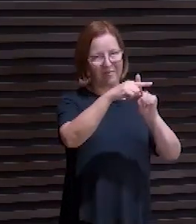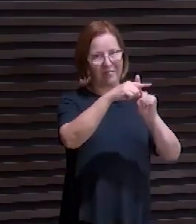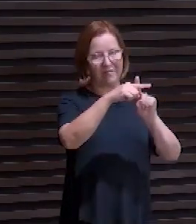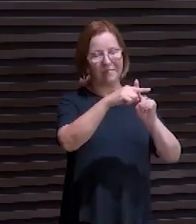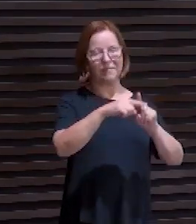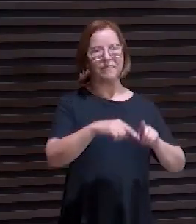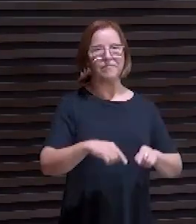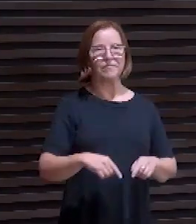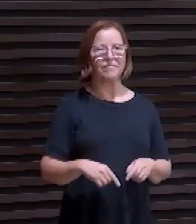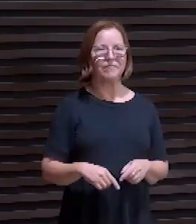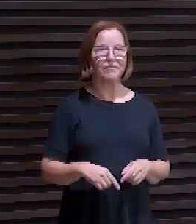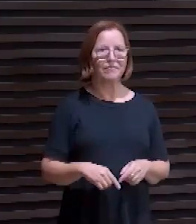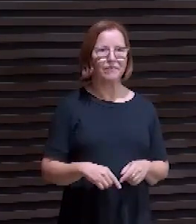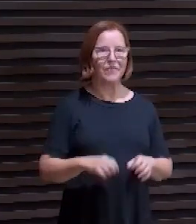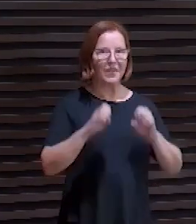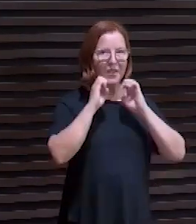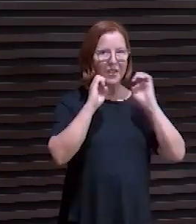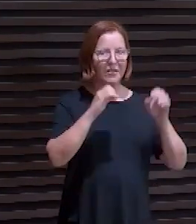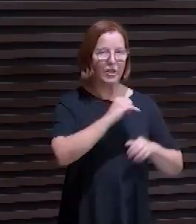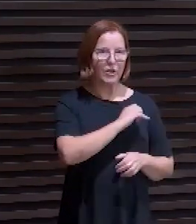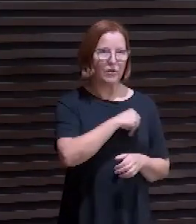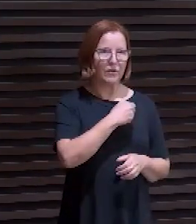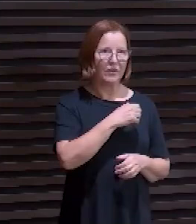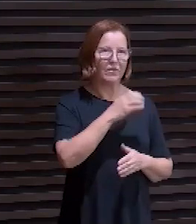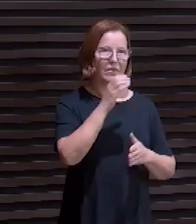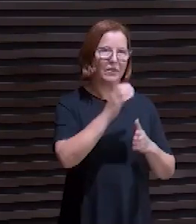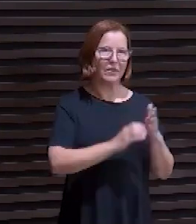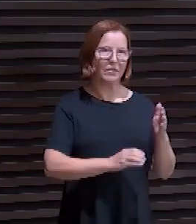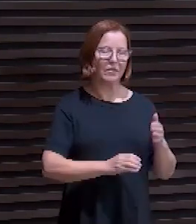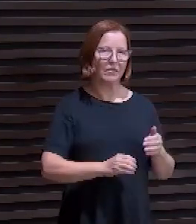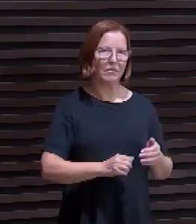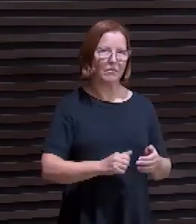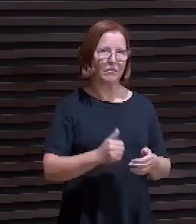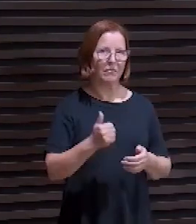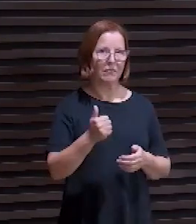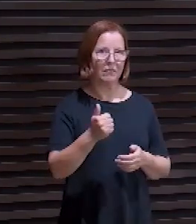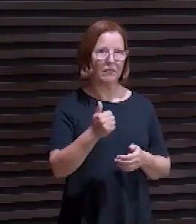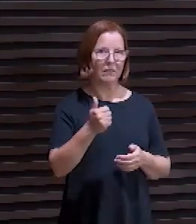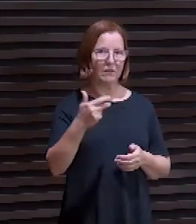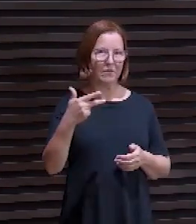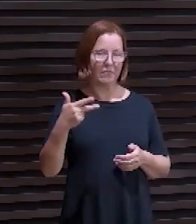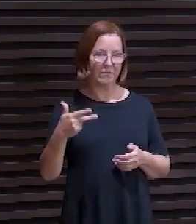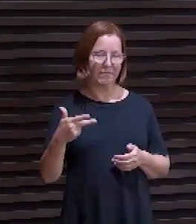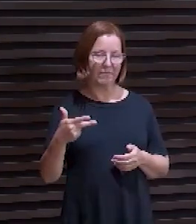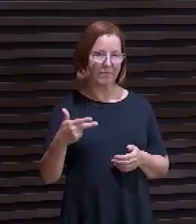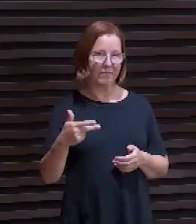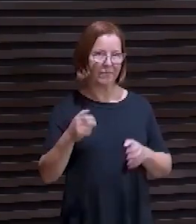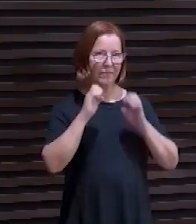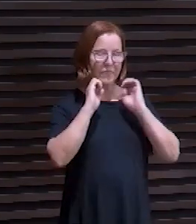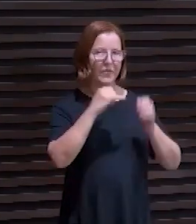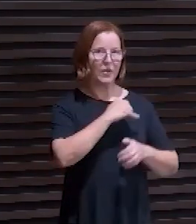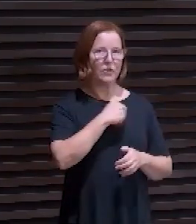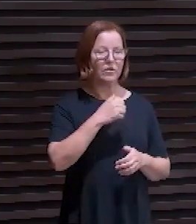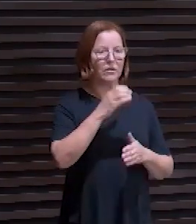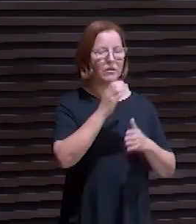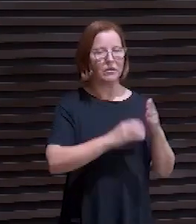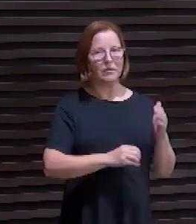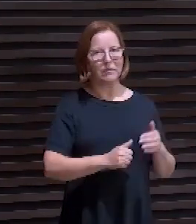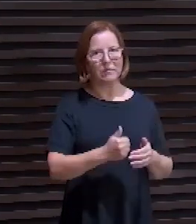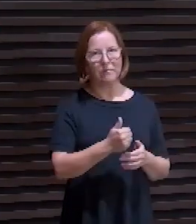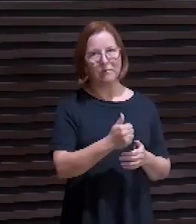aí João, Evangelho de João, capítulo 13. Evangelho de João, capítulo